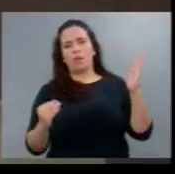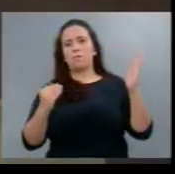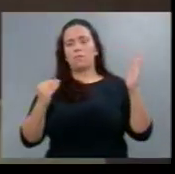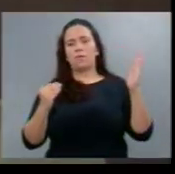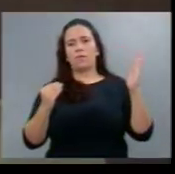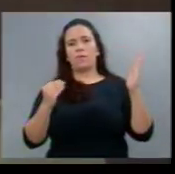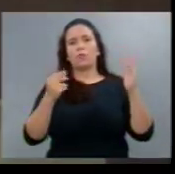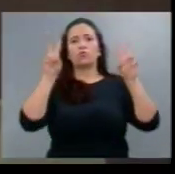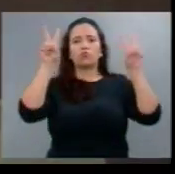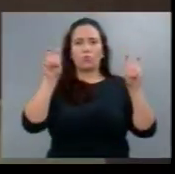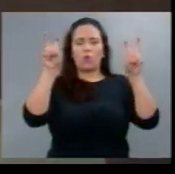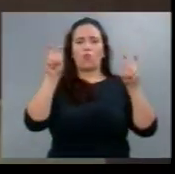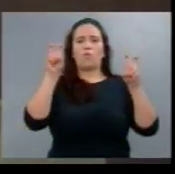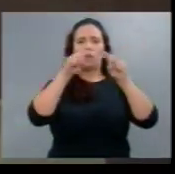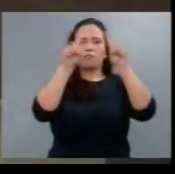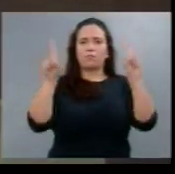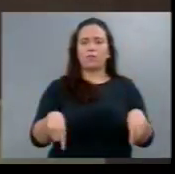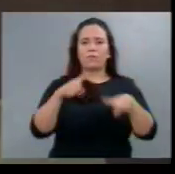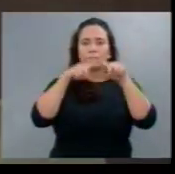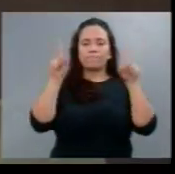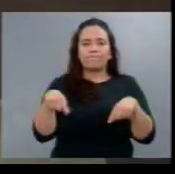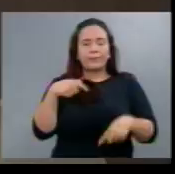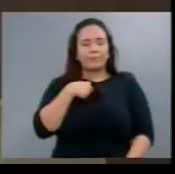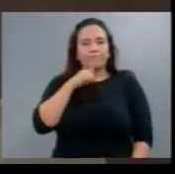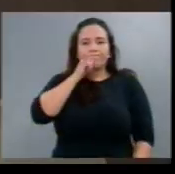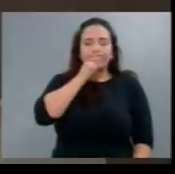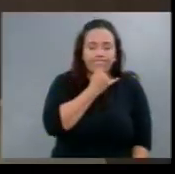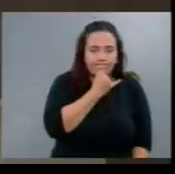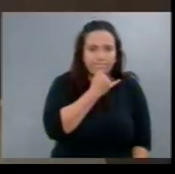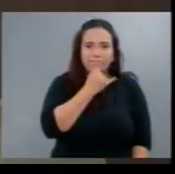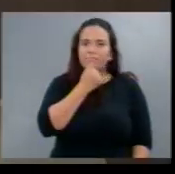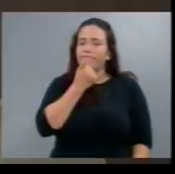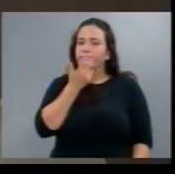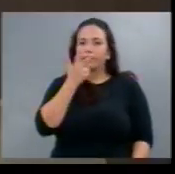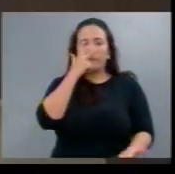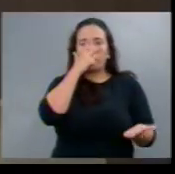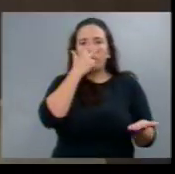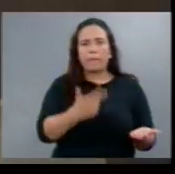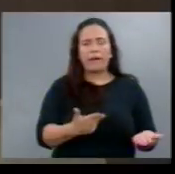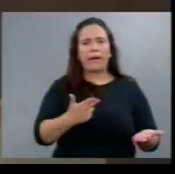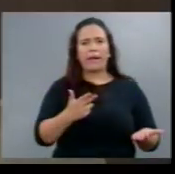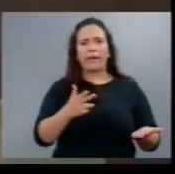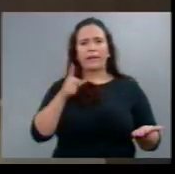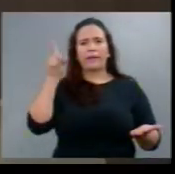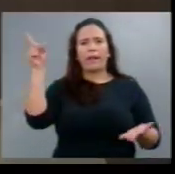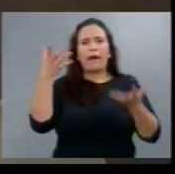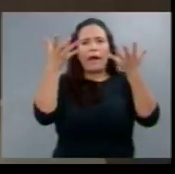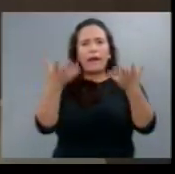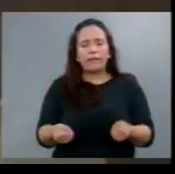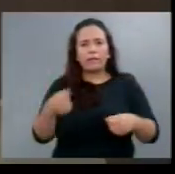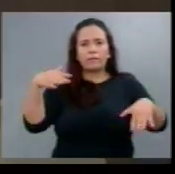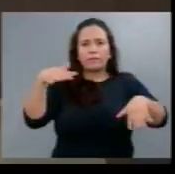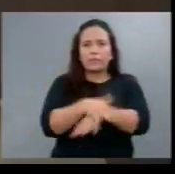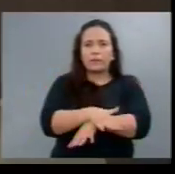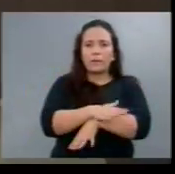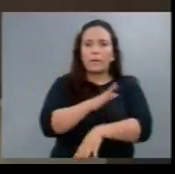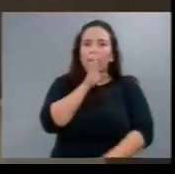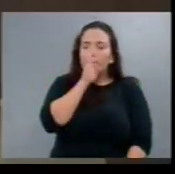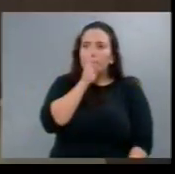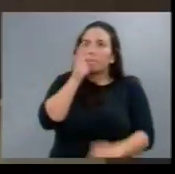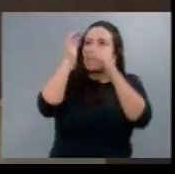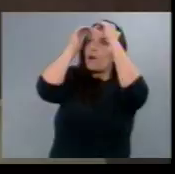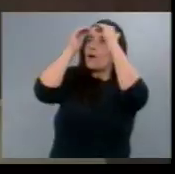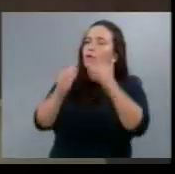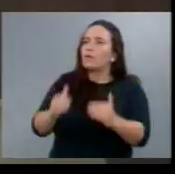agenda econômica. Me enganei bastante, porque parece que ele está aquecendo de forma silenciosa e